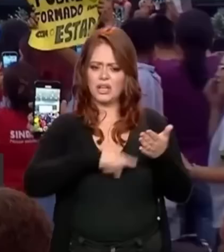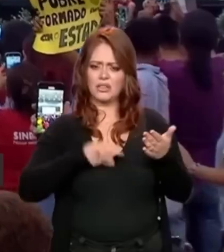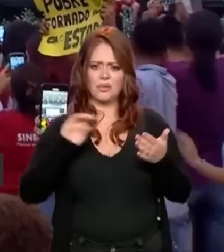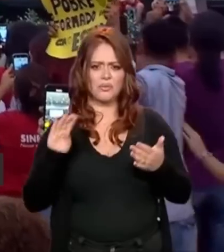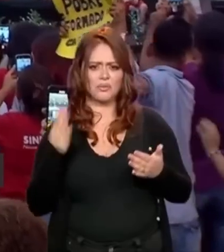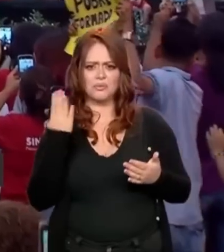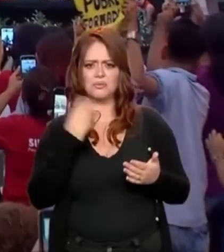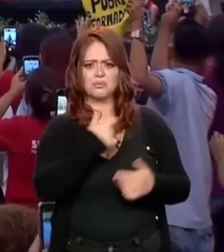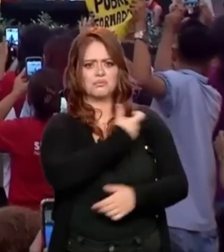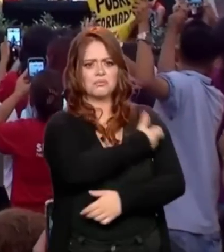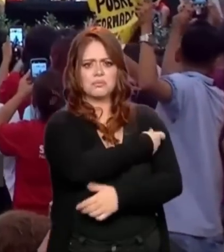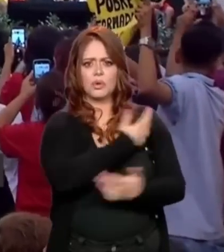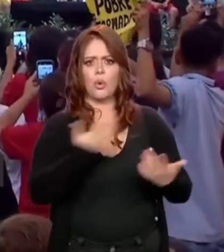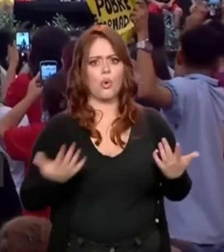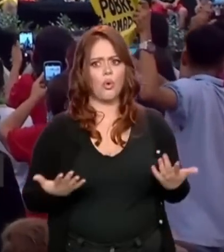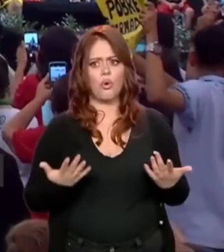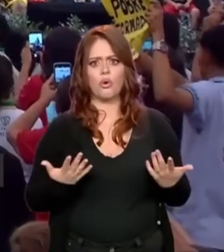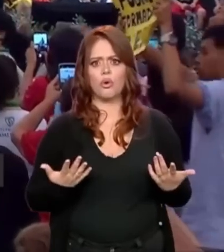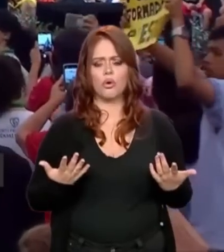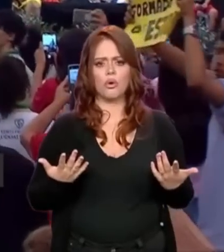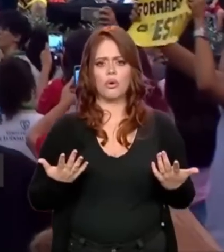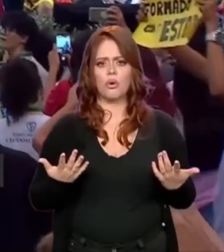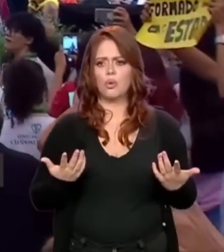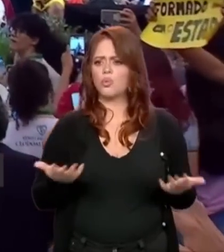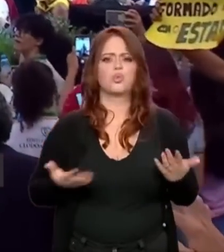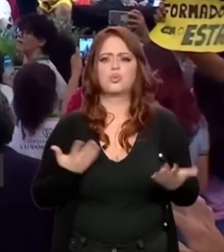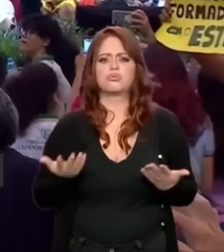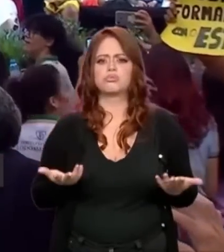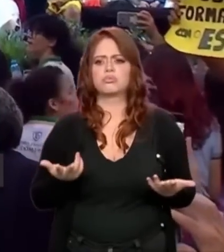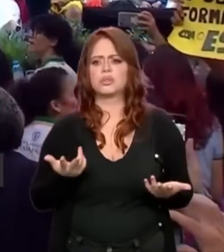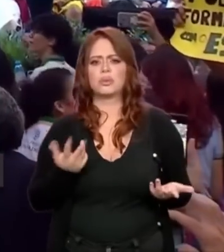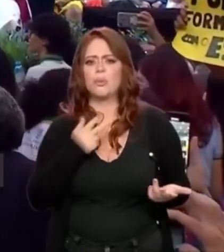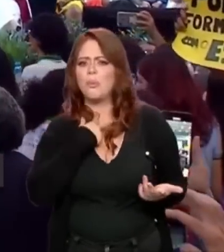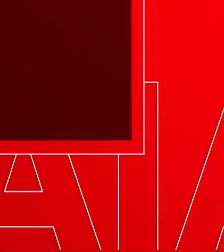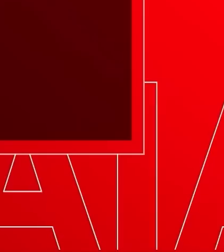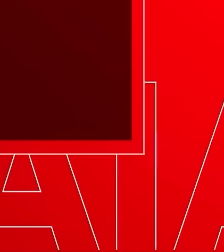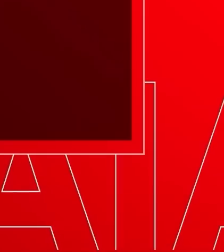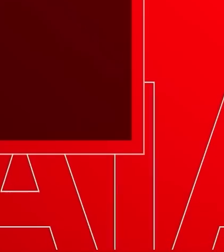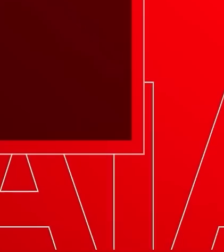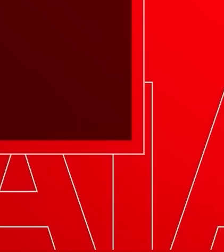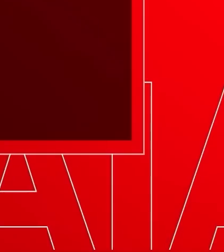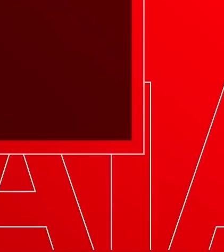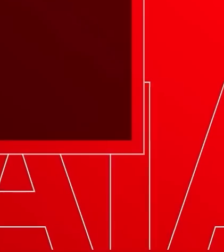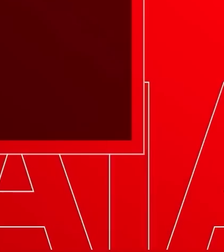o seu cartão de vacina. Não é possível, gente. Não é possível.